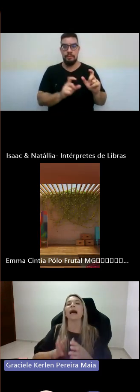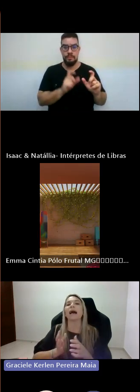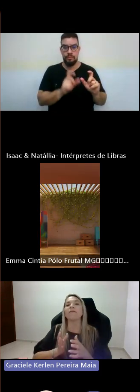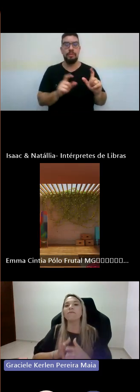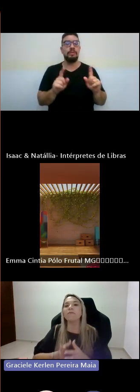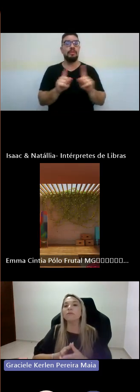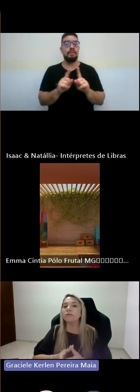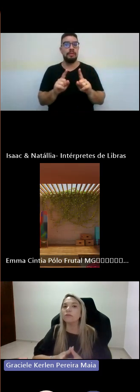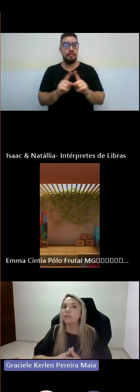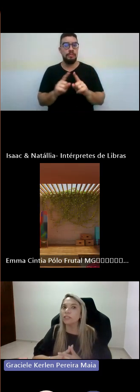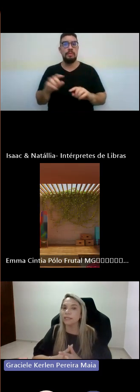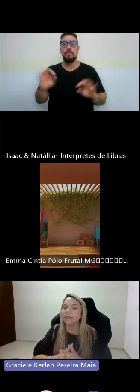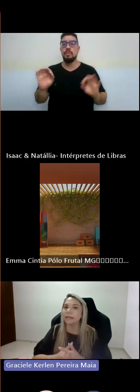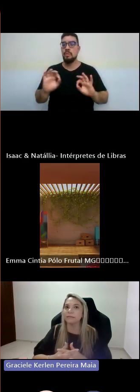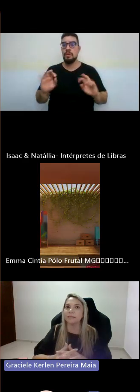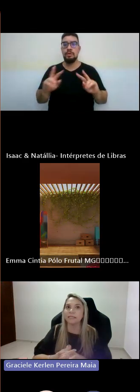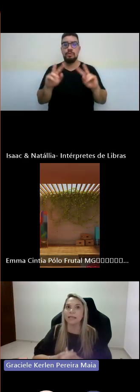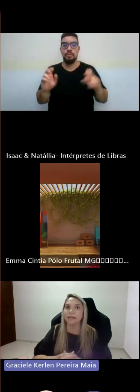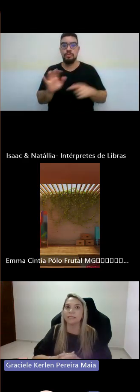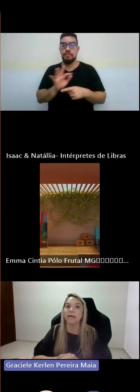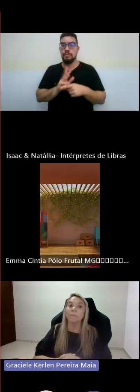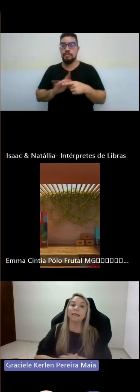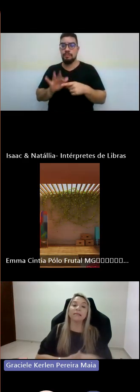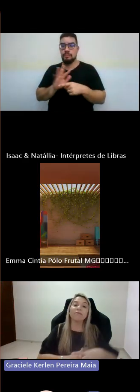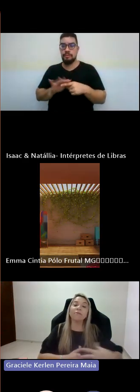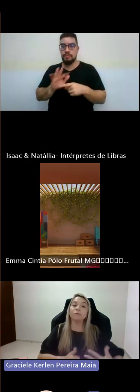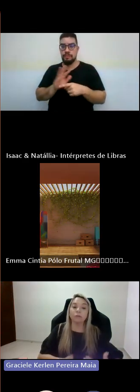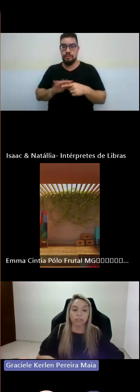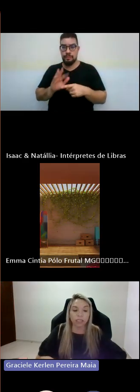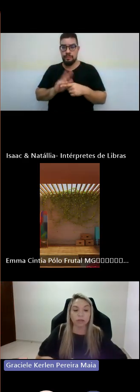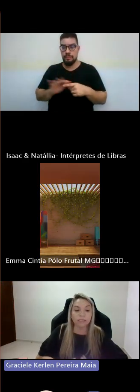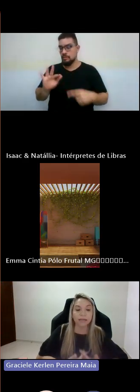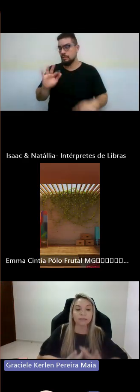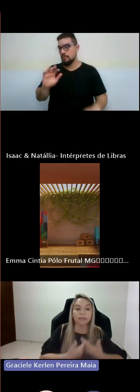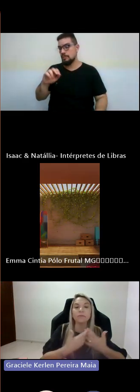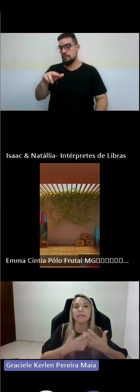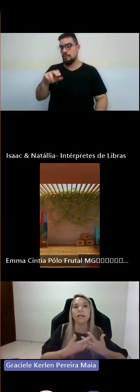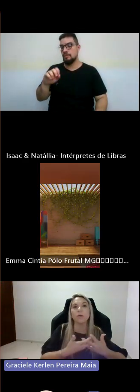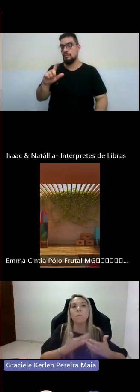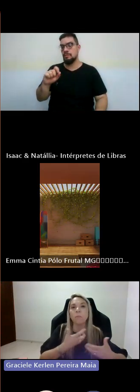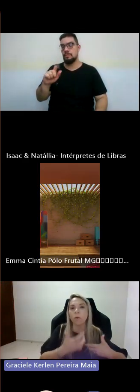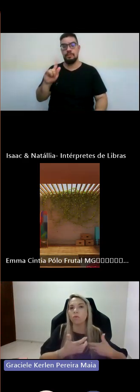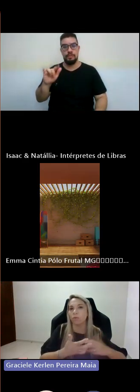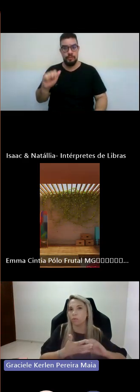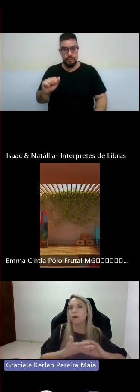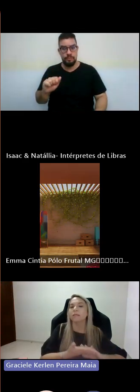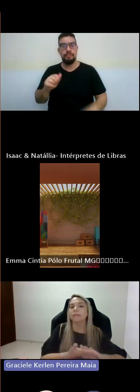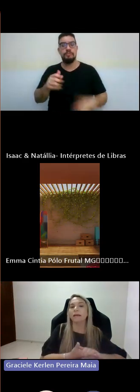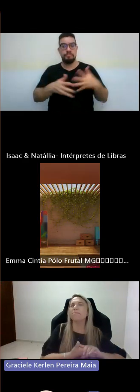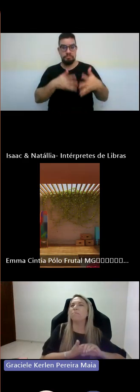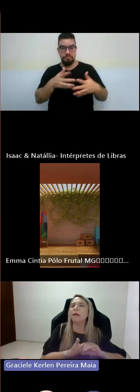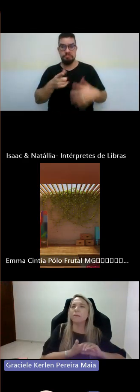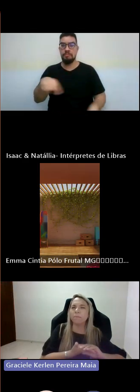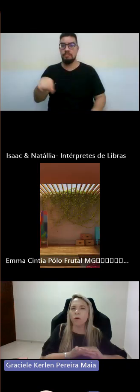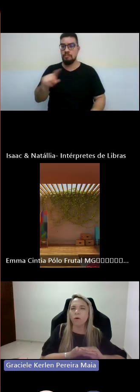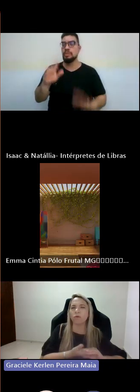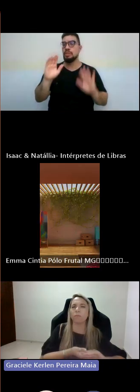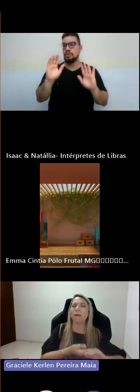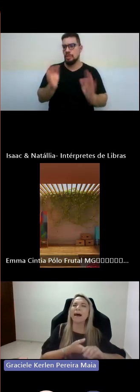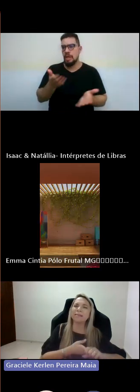especificamente a fonologia da língua de sinais. Mas a fonologia, nós tratamos dela um pouco, né?